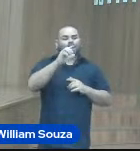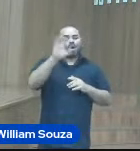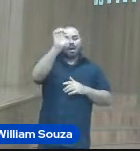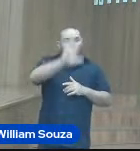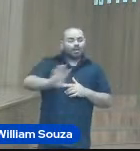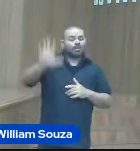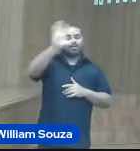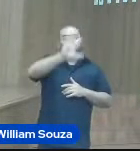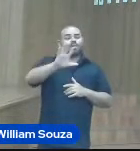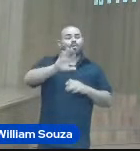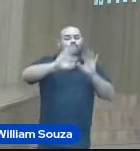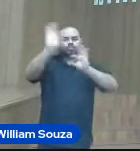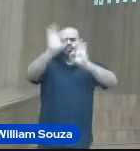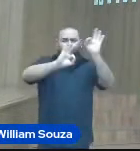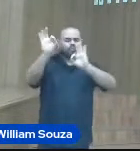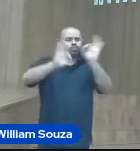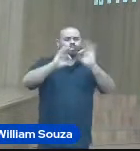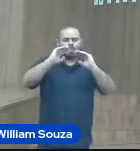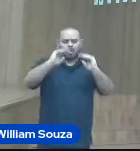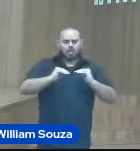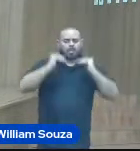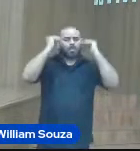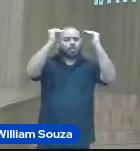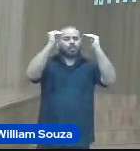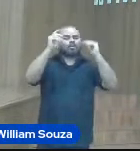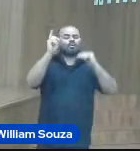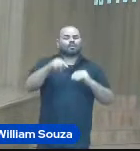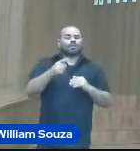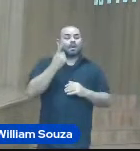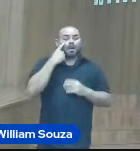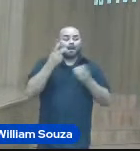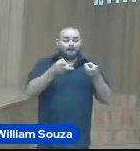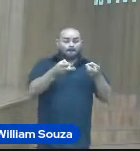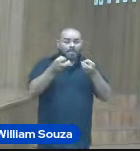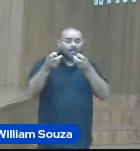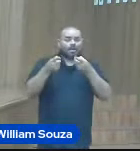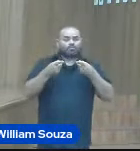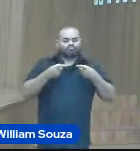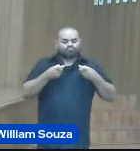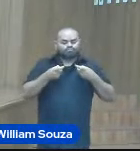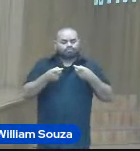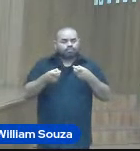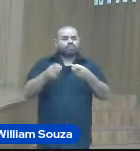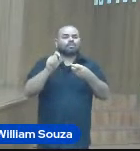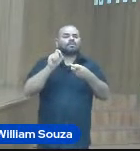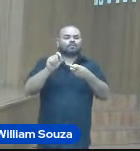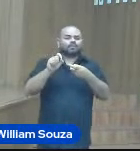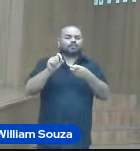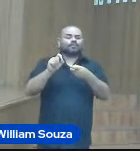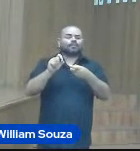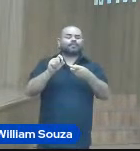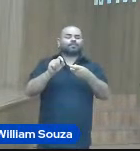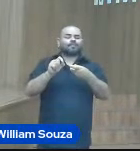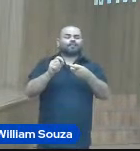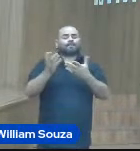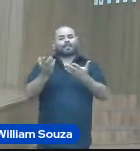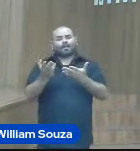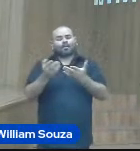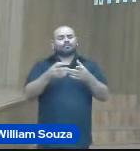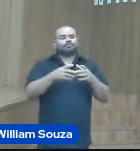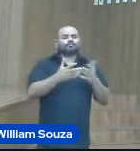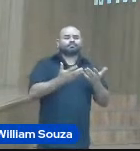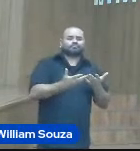uma grande maneira. Então perceba uma coisa, a guerra foi uma saída, em certos